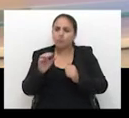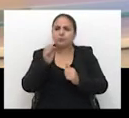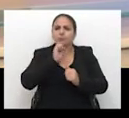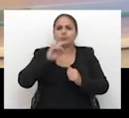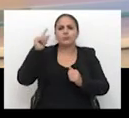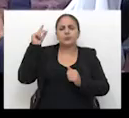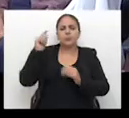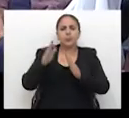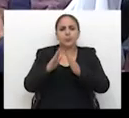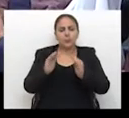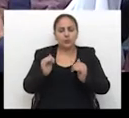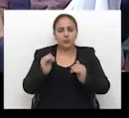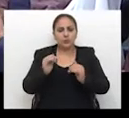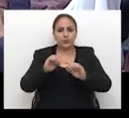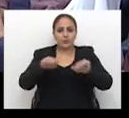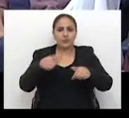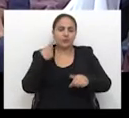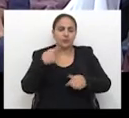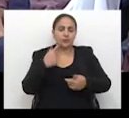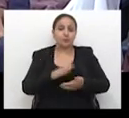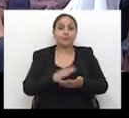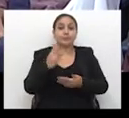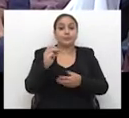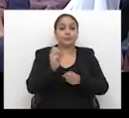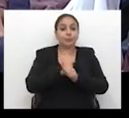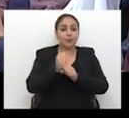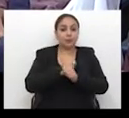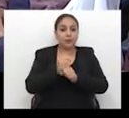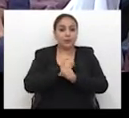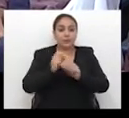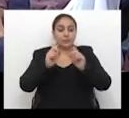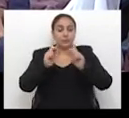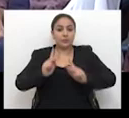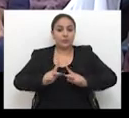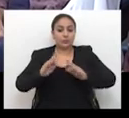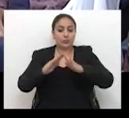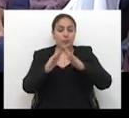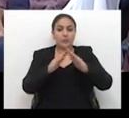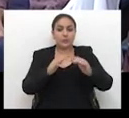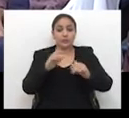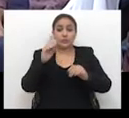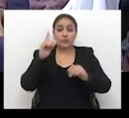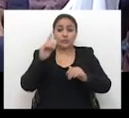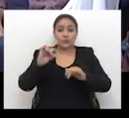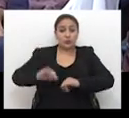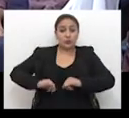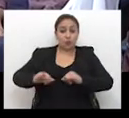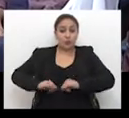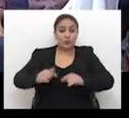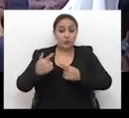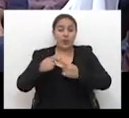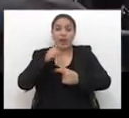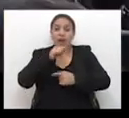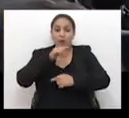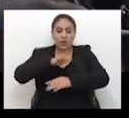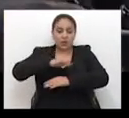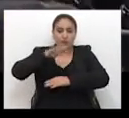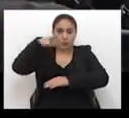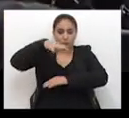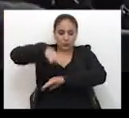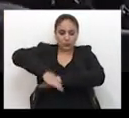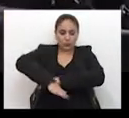gabinete nos trinta anos os moradores sofrem com alagamentos causados pelo riacho